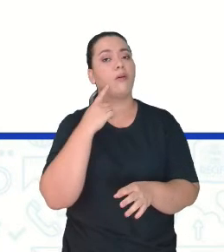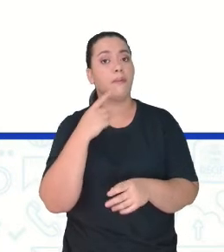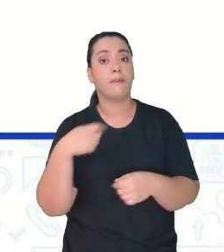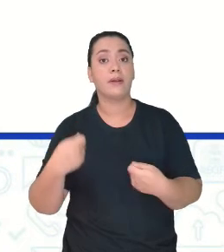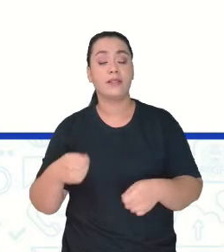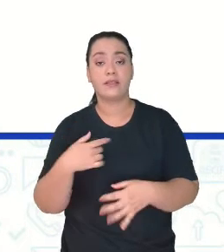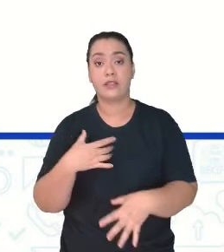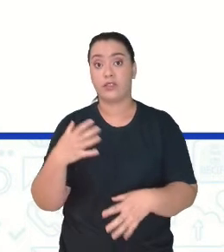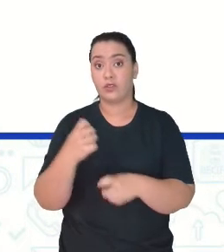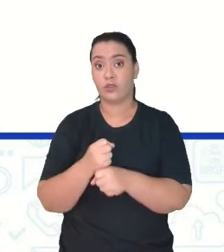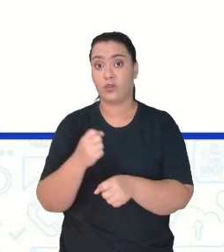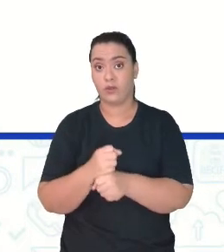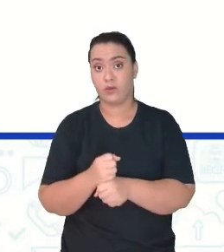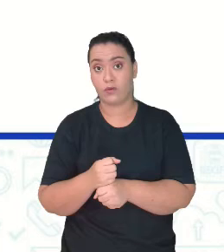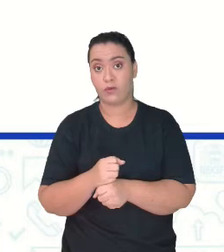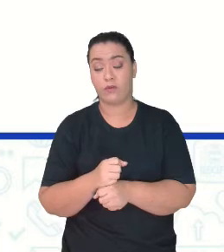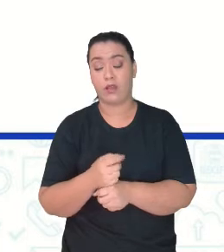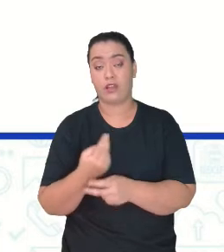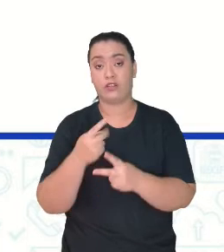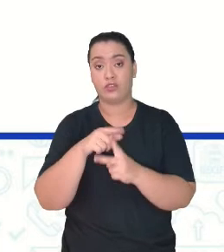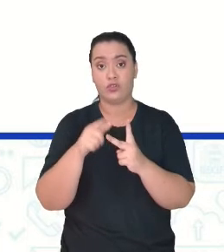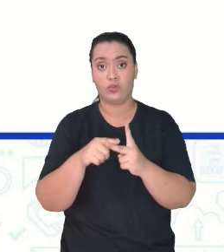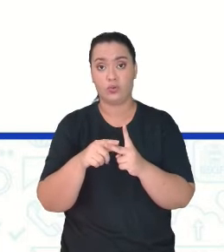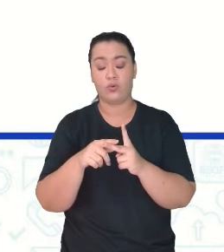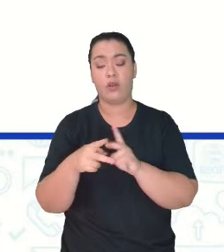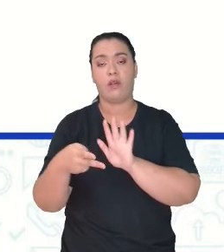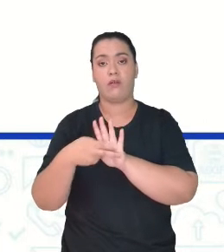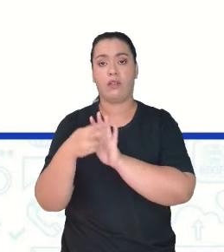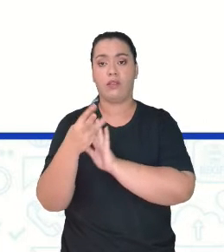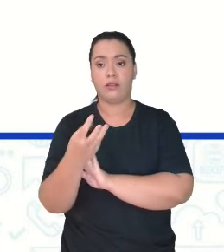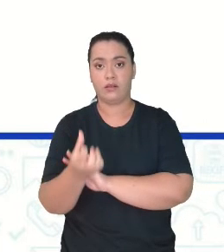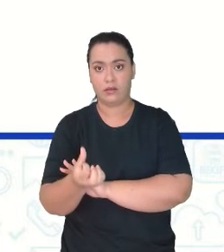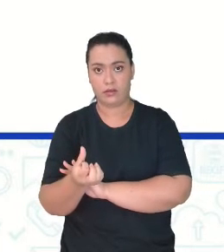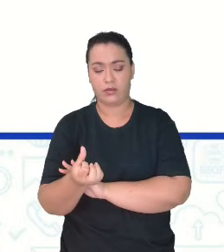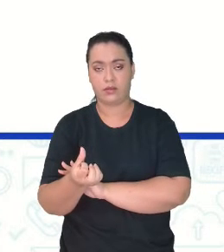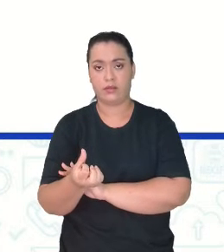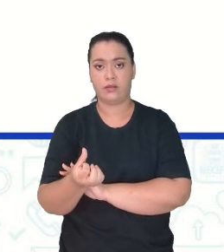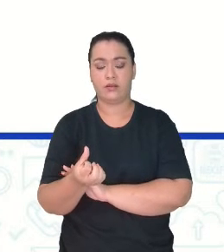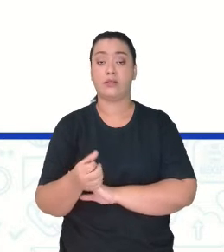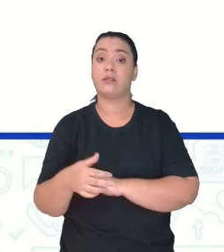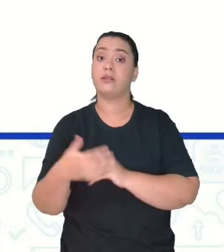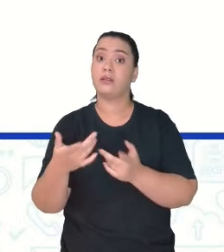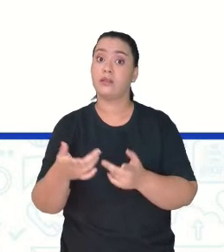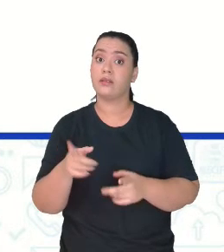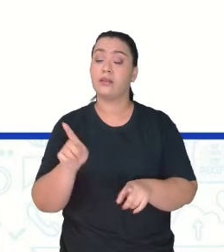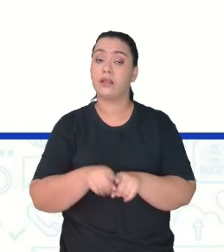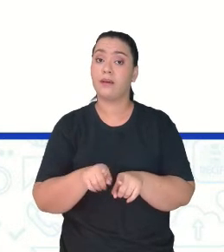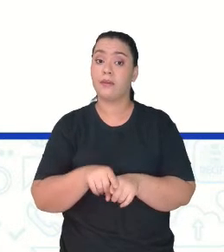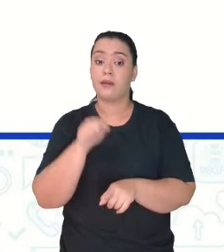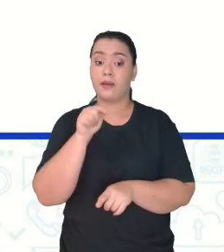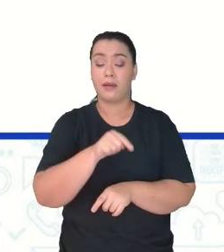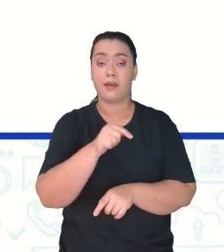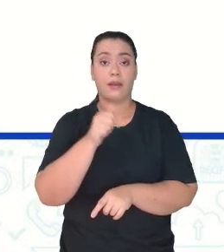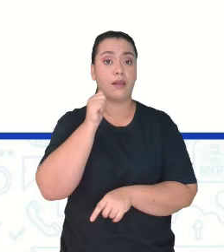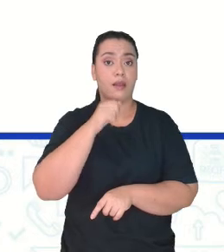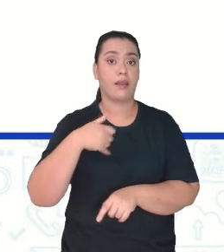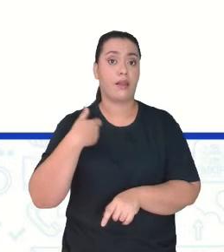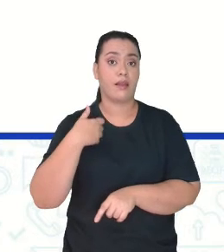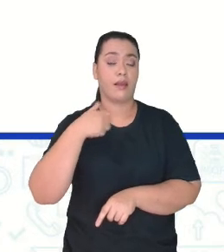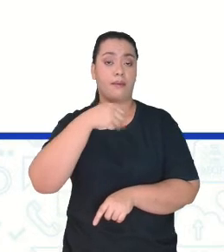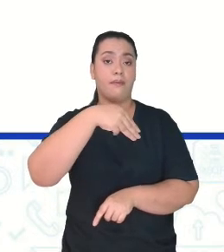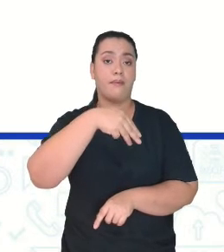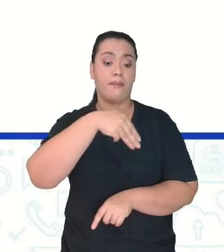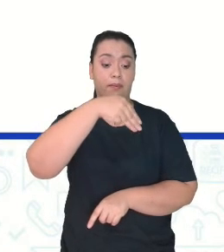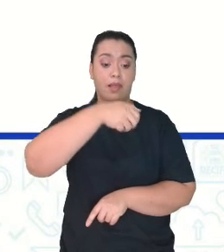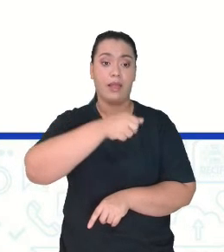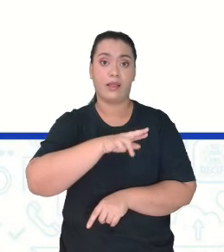de Maria com a idade de Carla, isso dá igual a 36, certo? E a idade de Maria é igual à